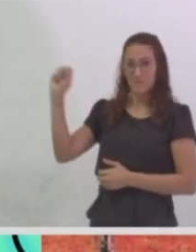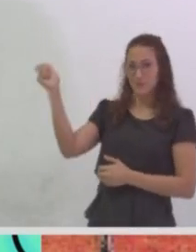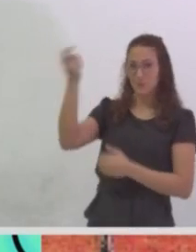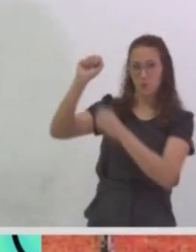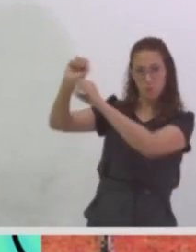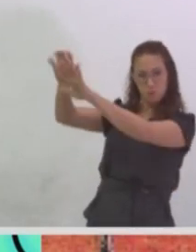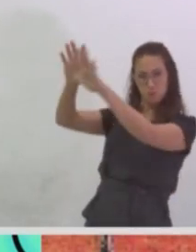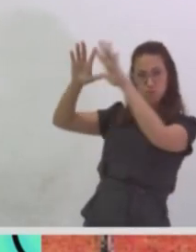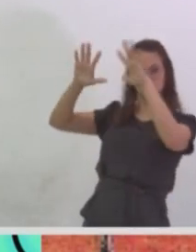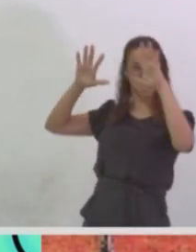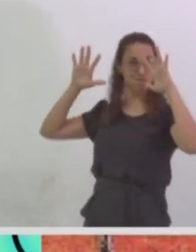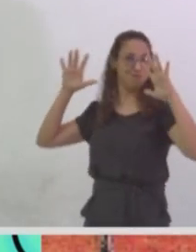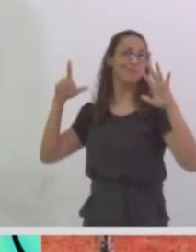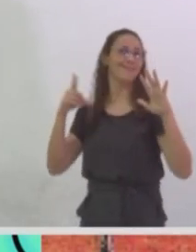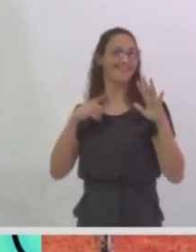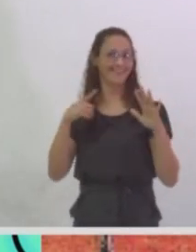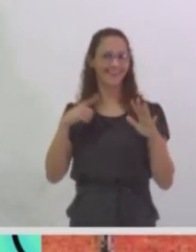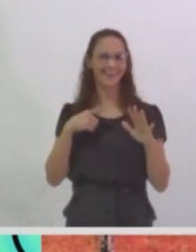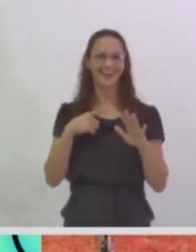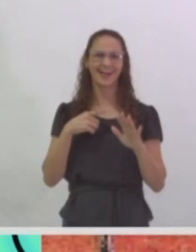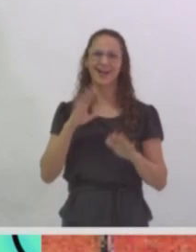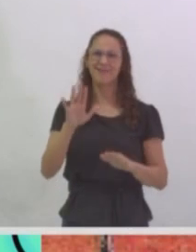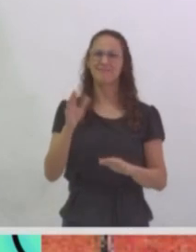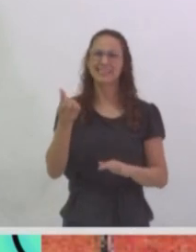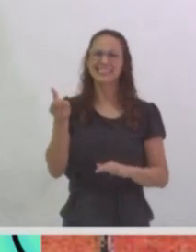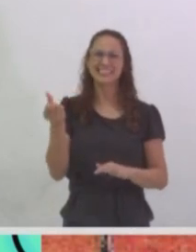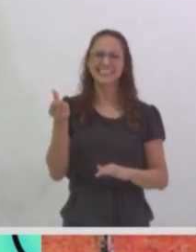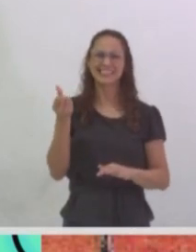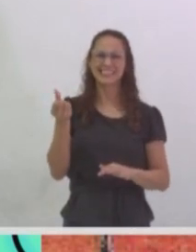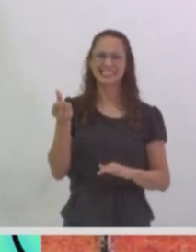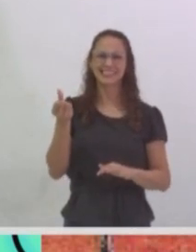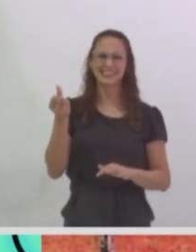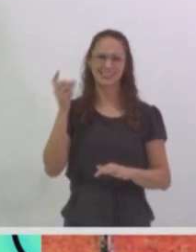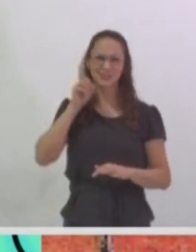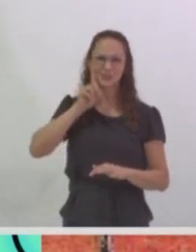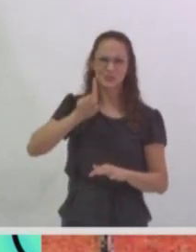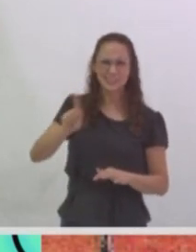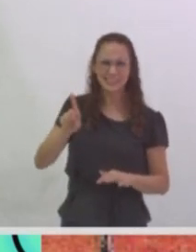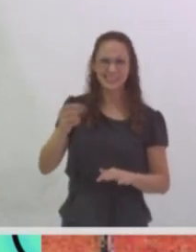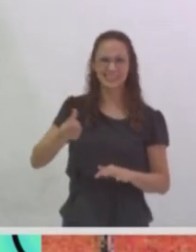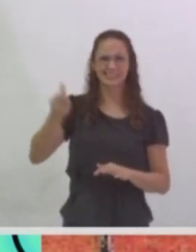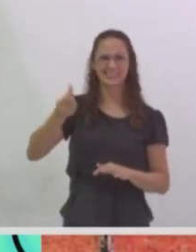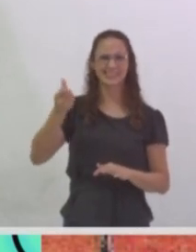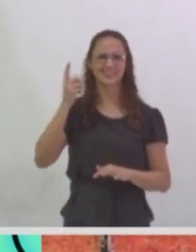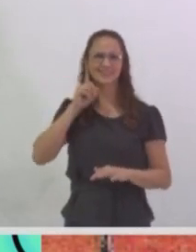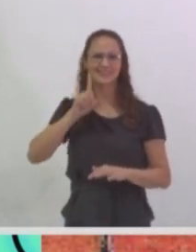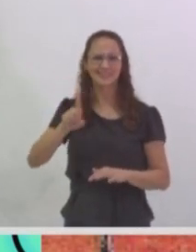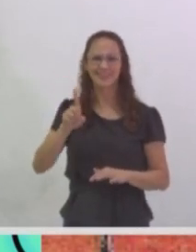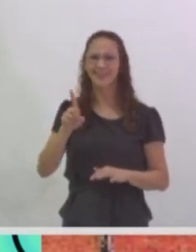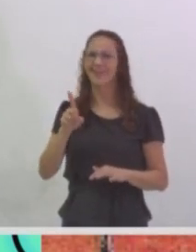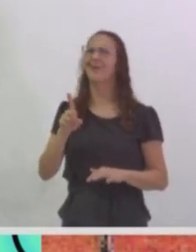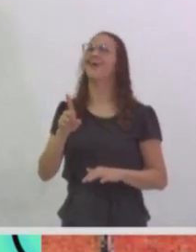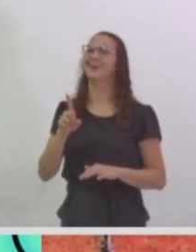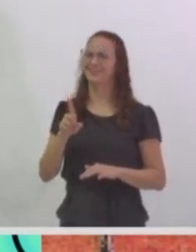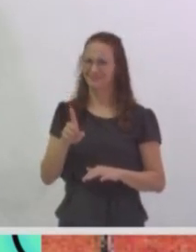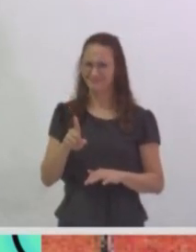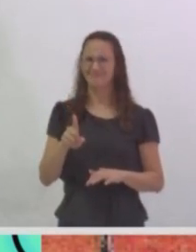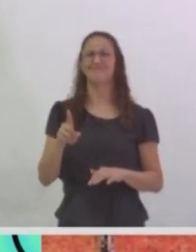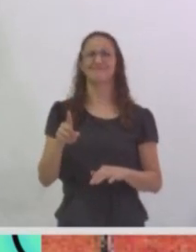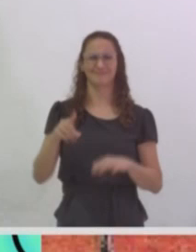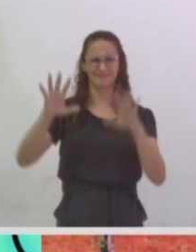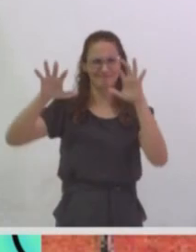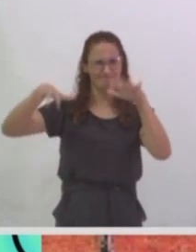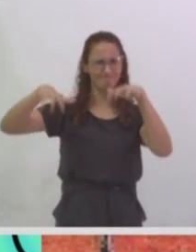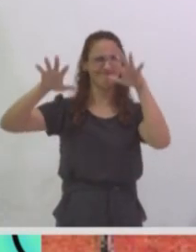no sexto dia, era um dia de muita chuva. Parecia Belém em época de chuva. E só deu para notar 4